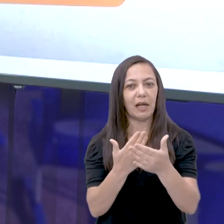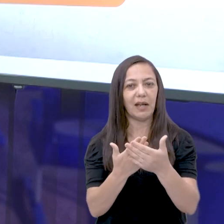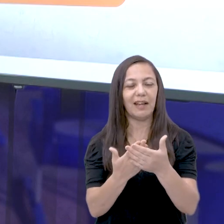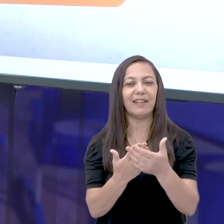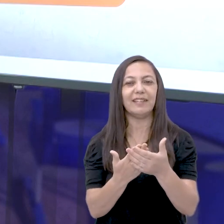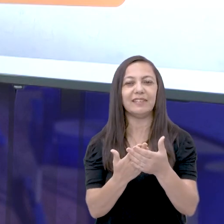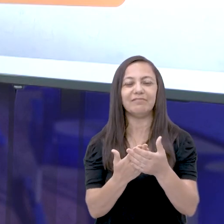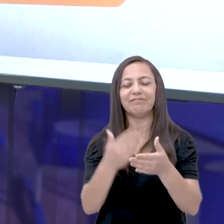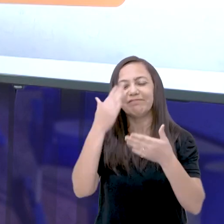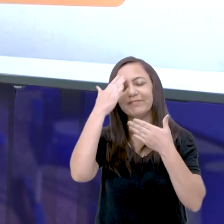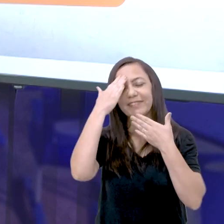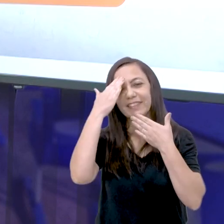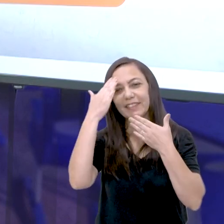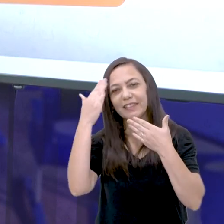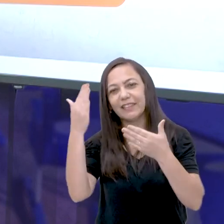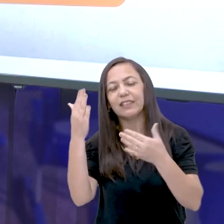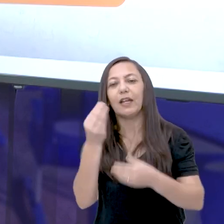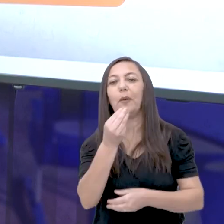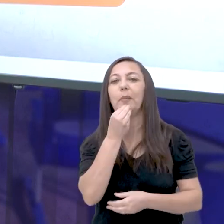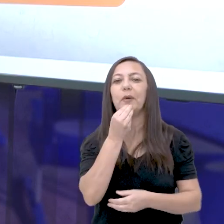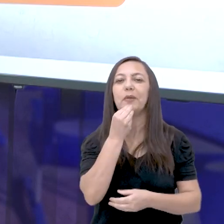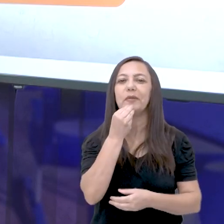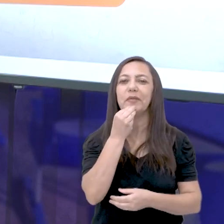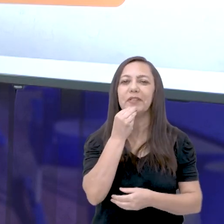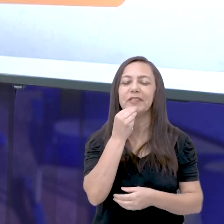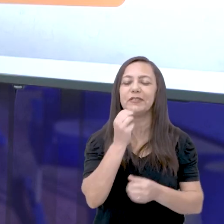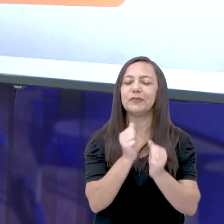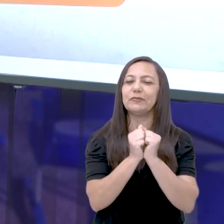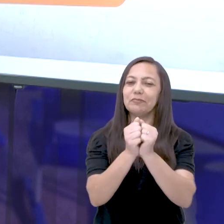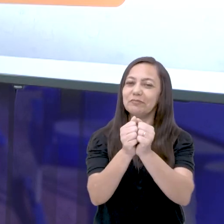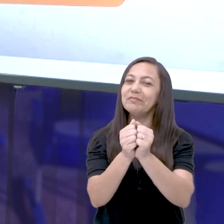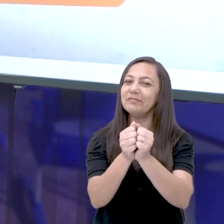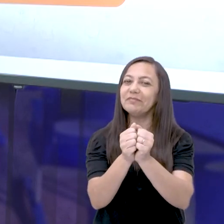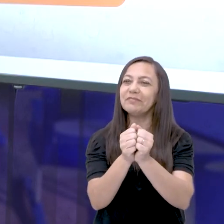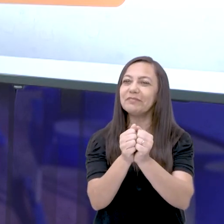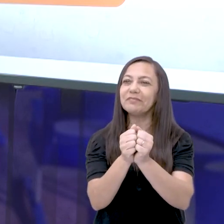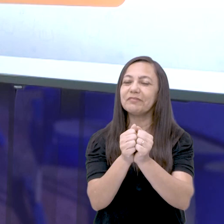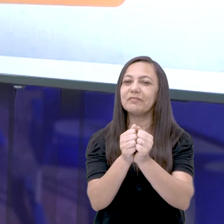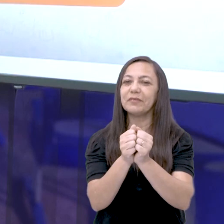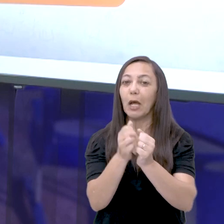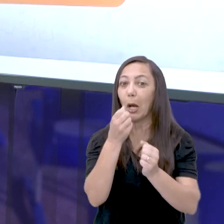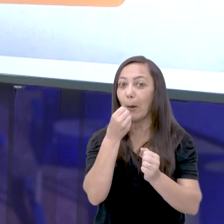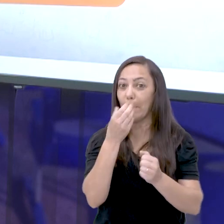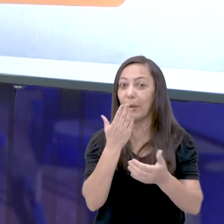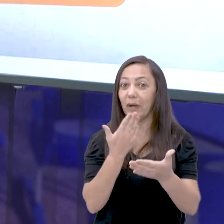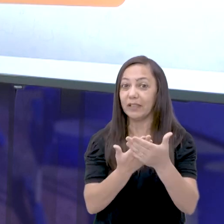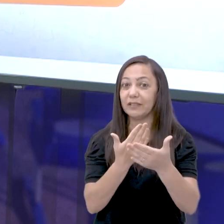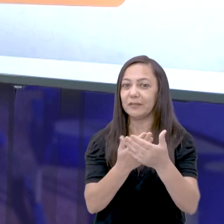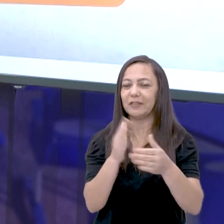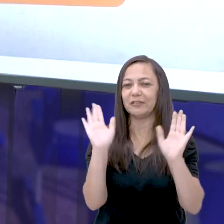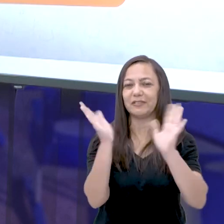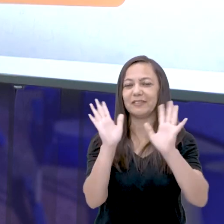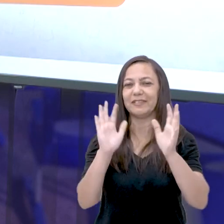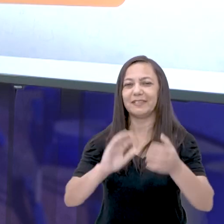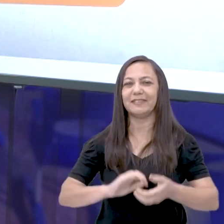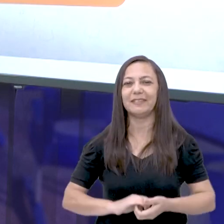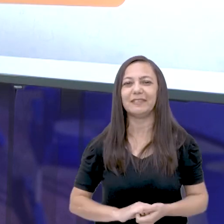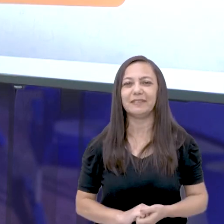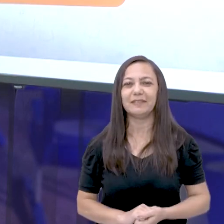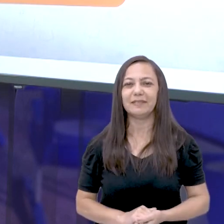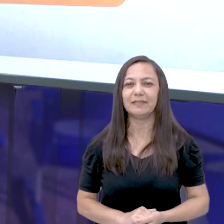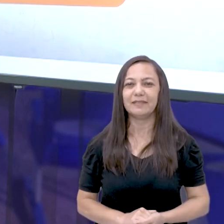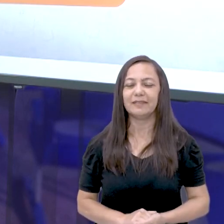nossa videoaula por aqui. Eu agradeço muito a oportunidade de estar com vocês. Bons estudos e até a próxima.